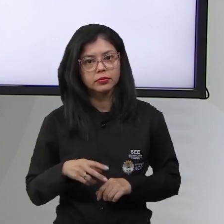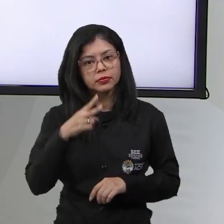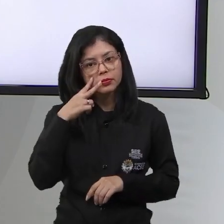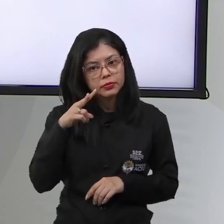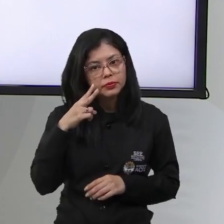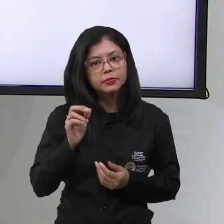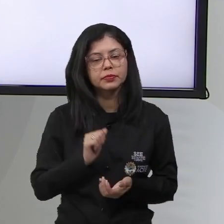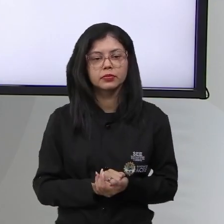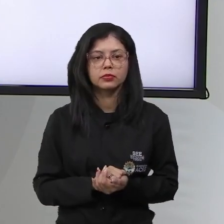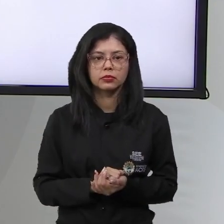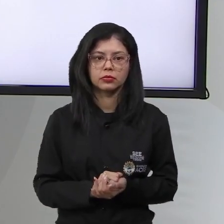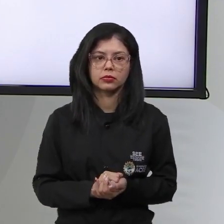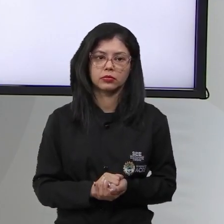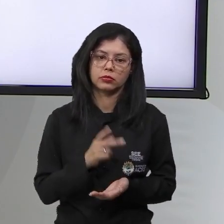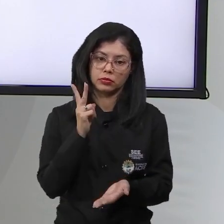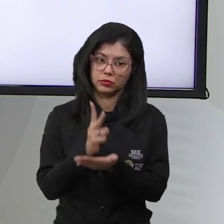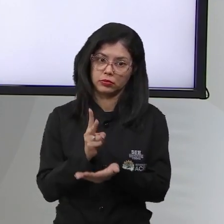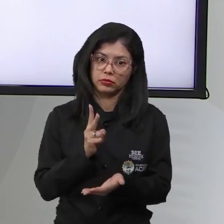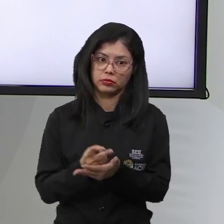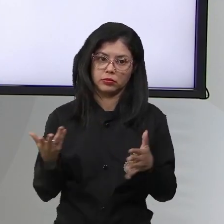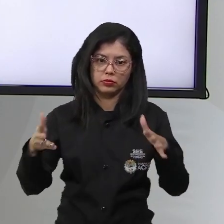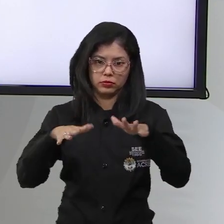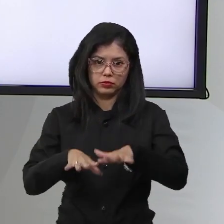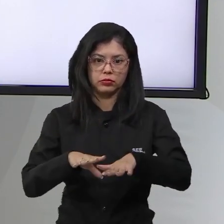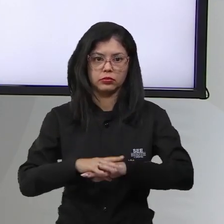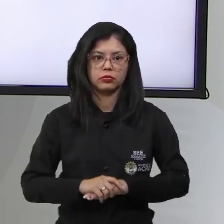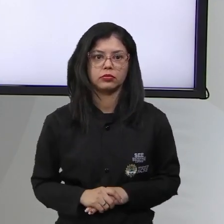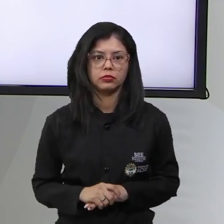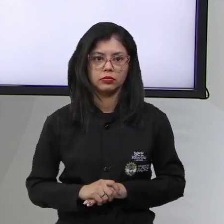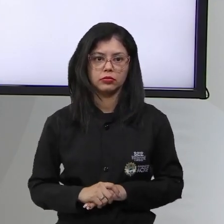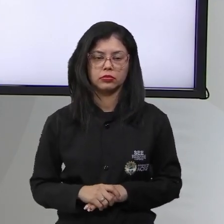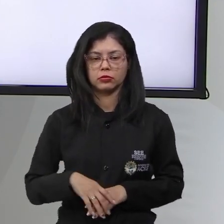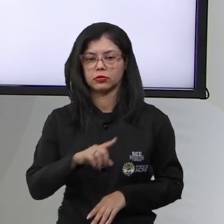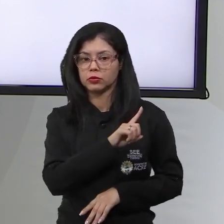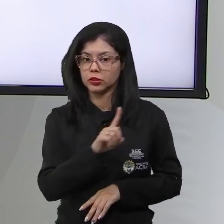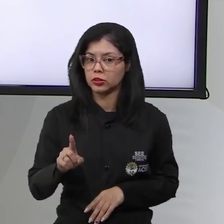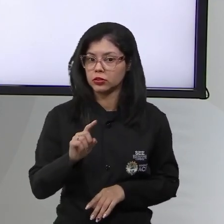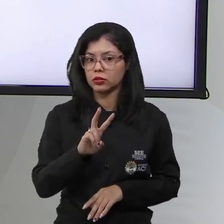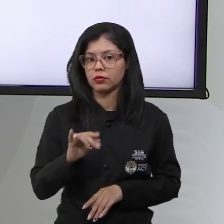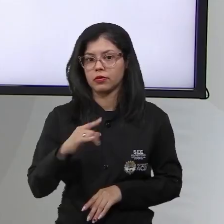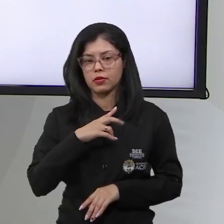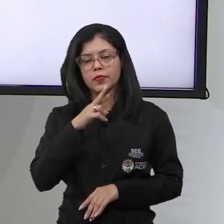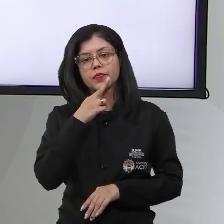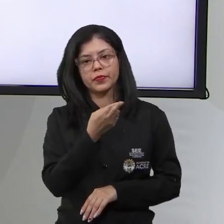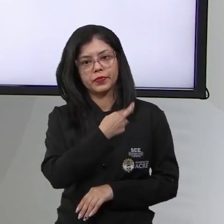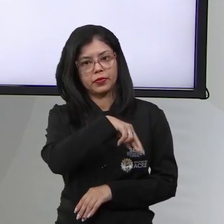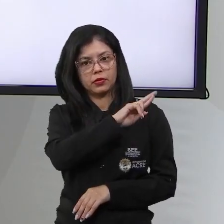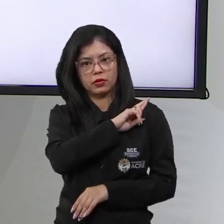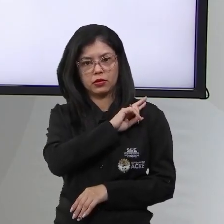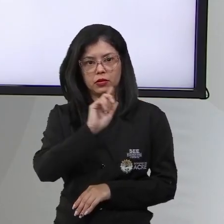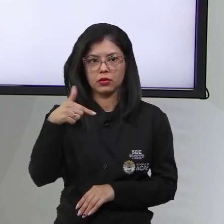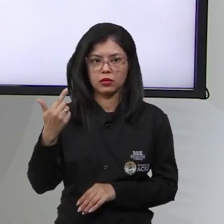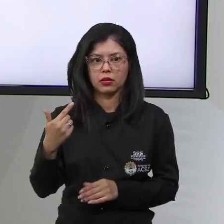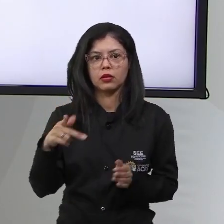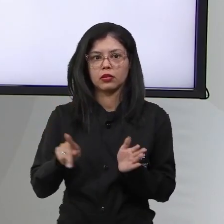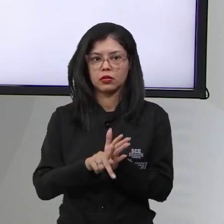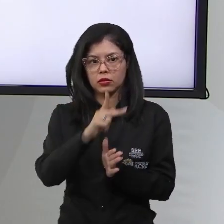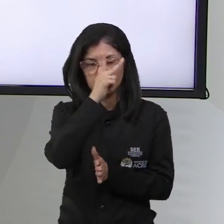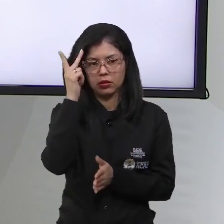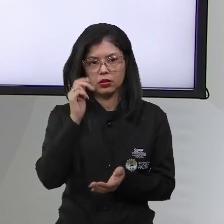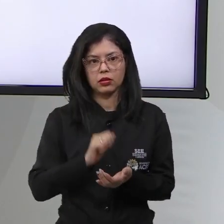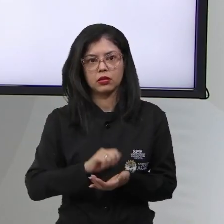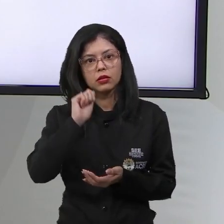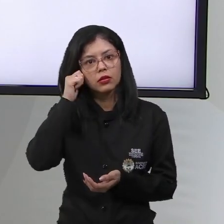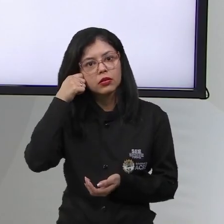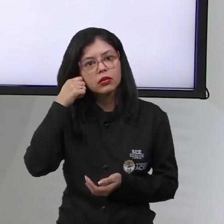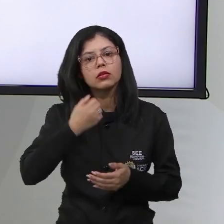investir na questão mesmo da inclusão. Não é que nós não vamos responsabilizar ou punir a pessoa